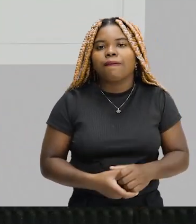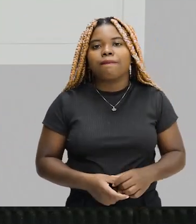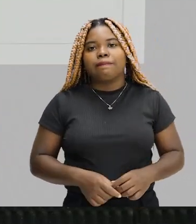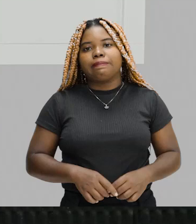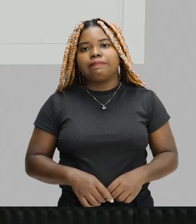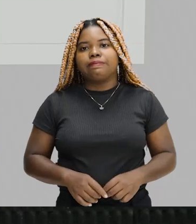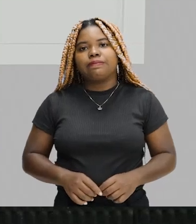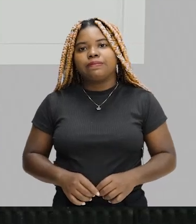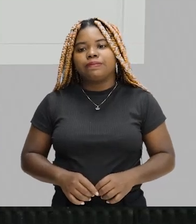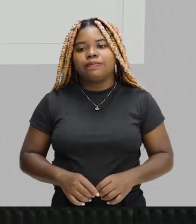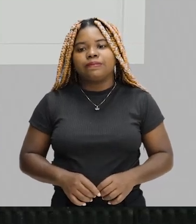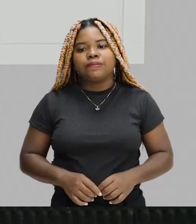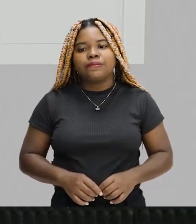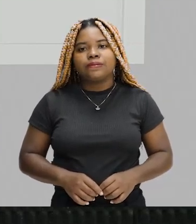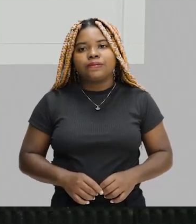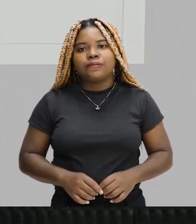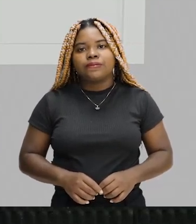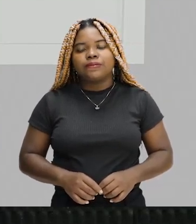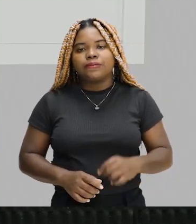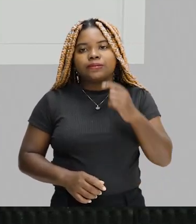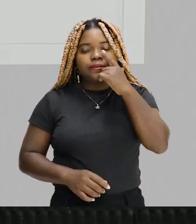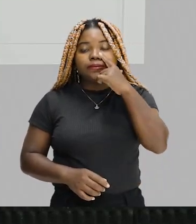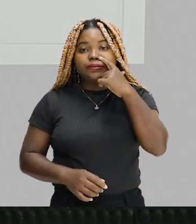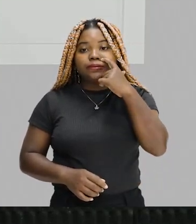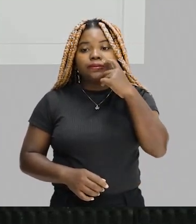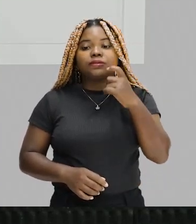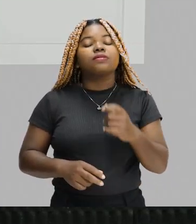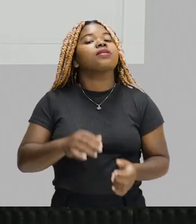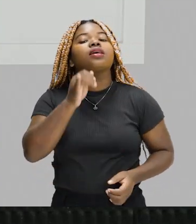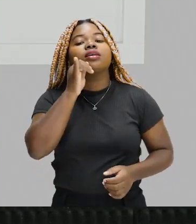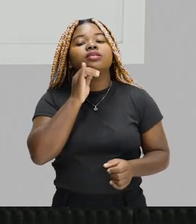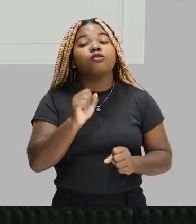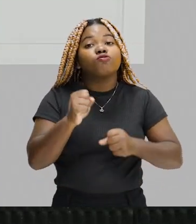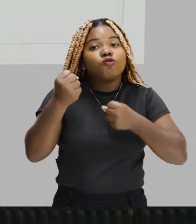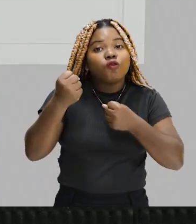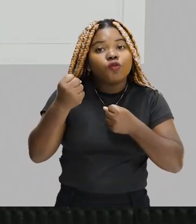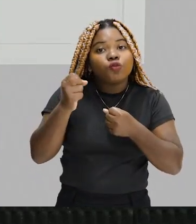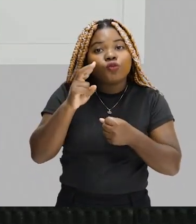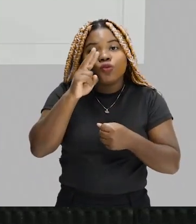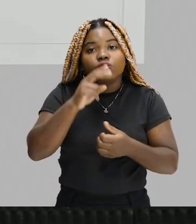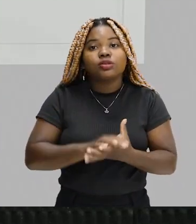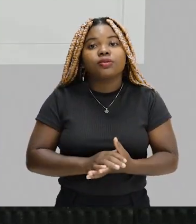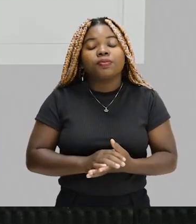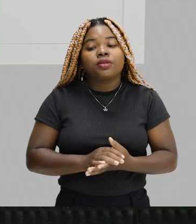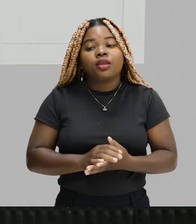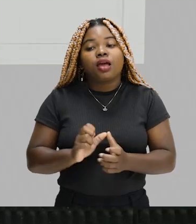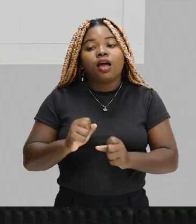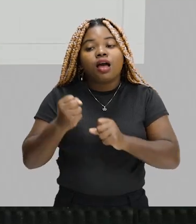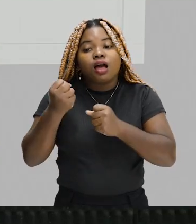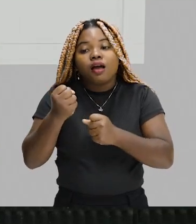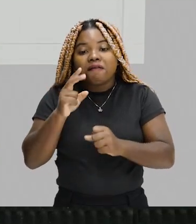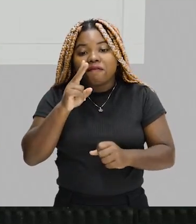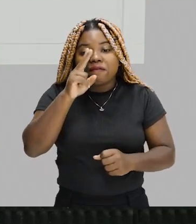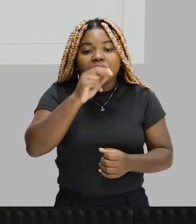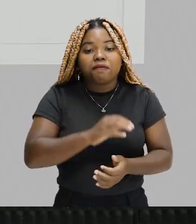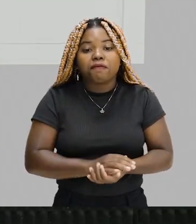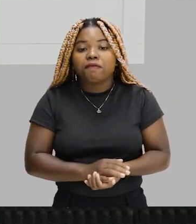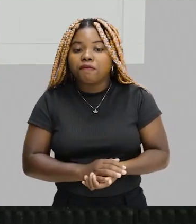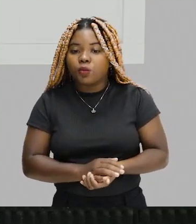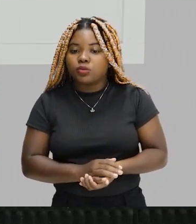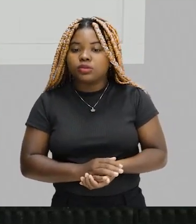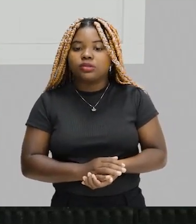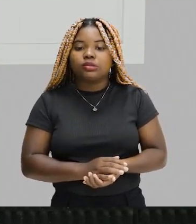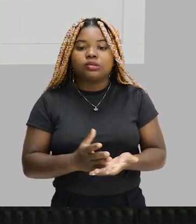Certo? Conservação de forças, por exemplo. A força final tem que ser igual à força inicial.